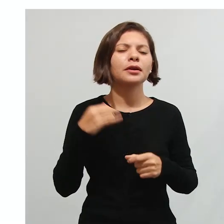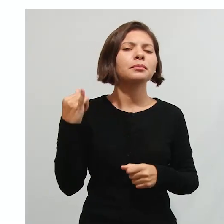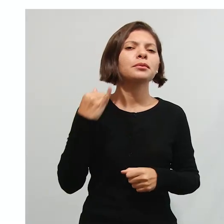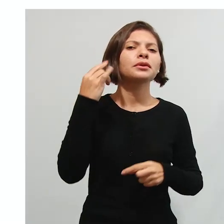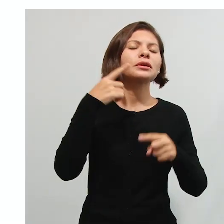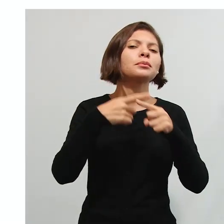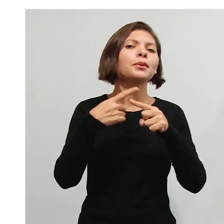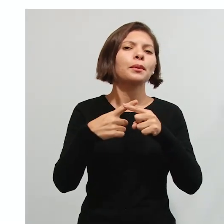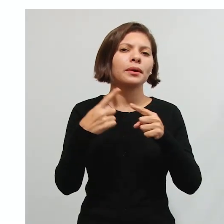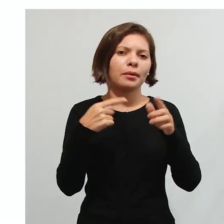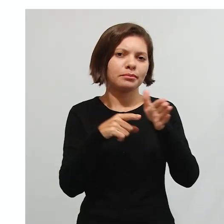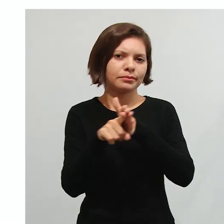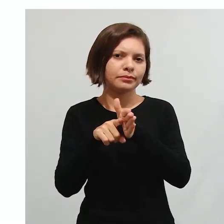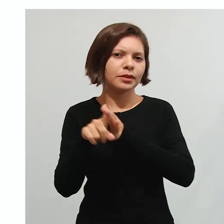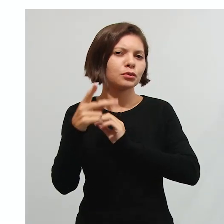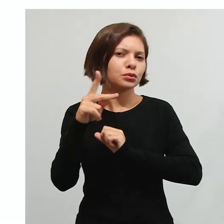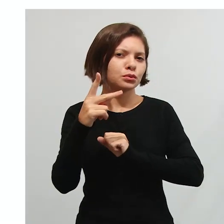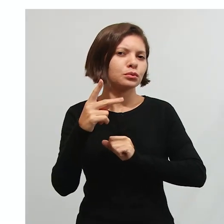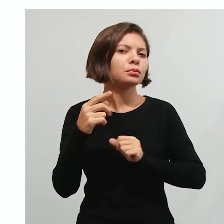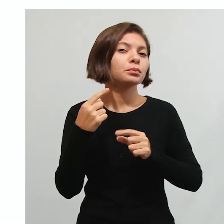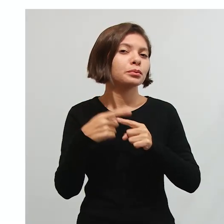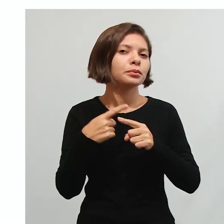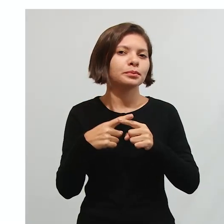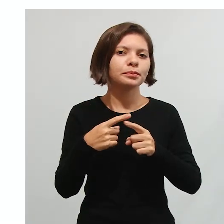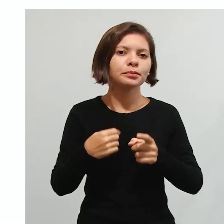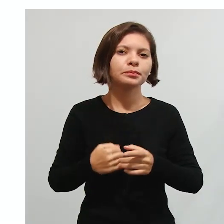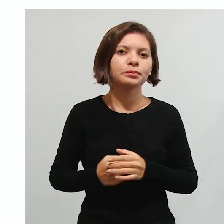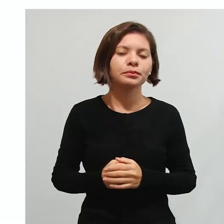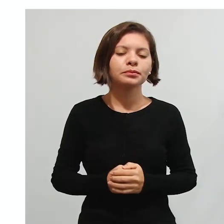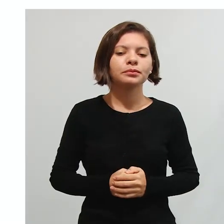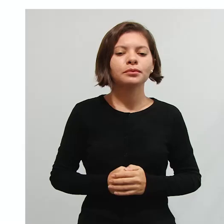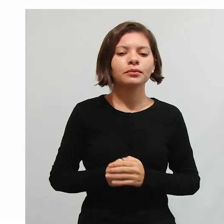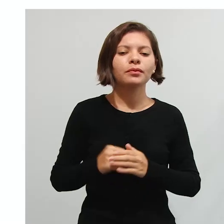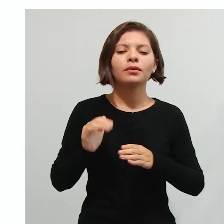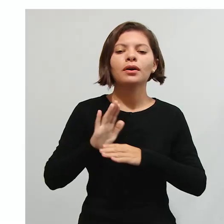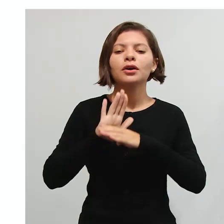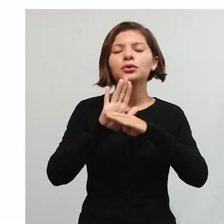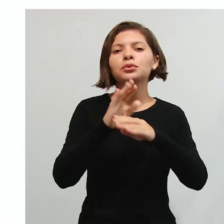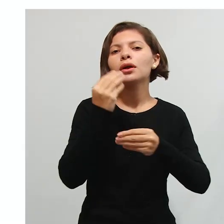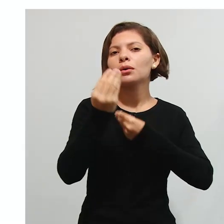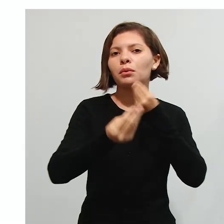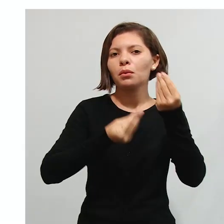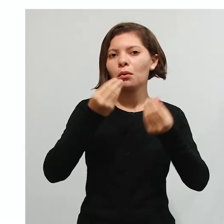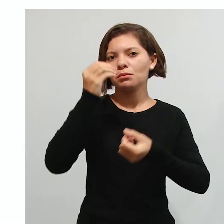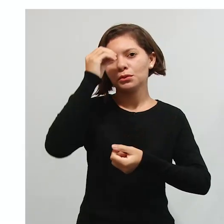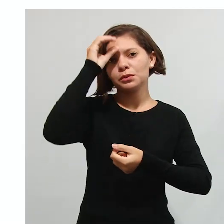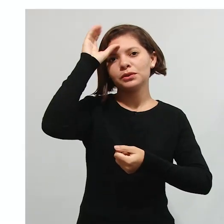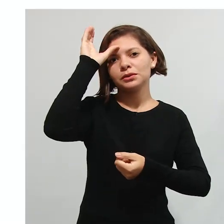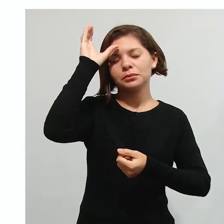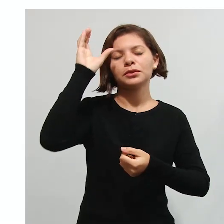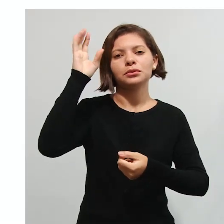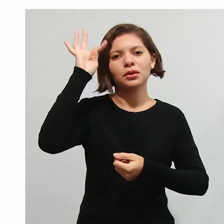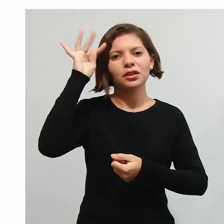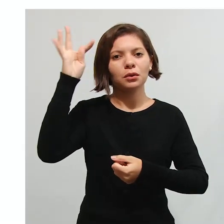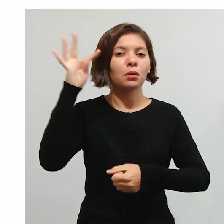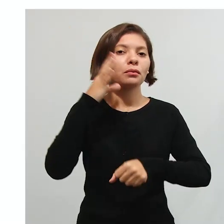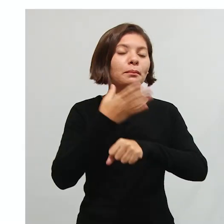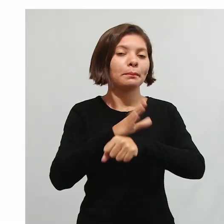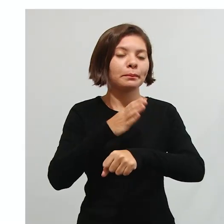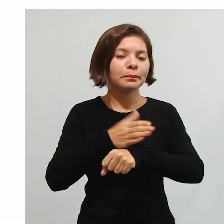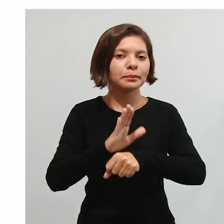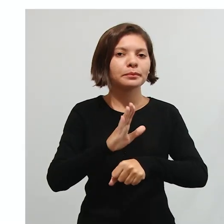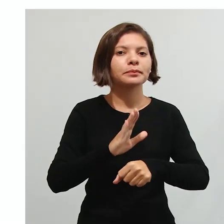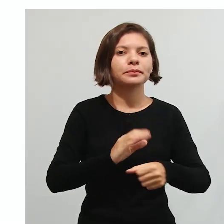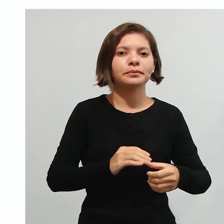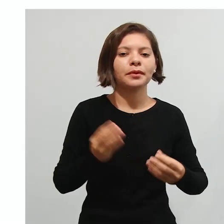por qual a importância dessa pesquisa né a e a contribuição pro conhecimento de alguma questão teórica ou prática ainda não